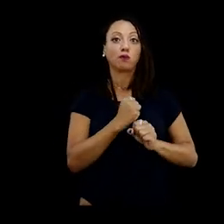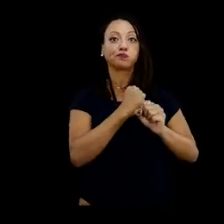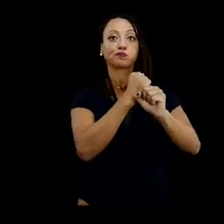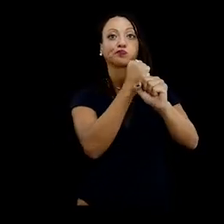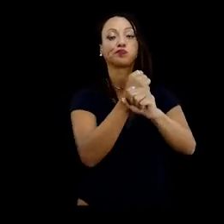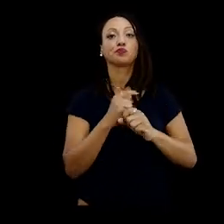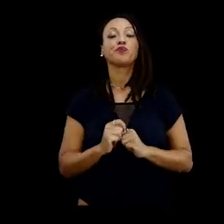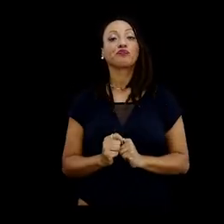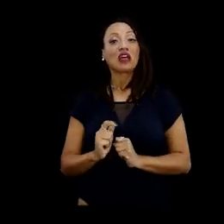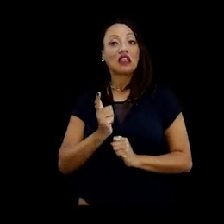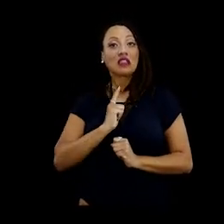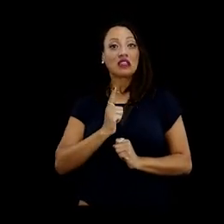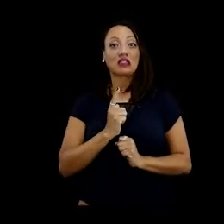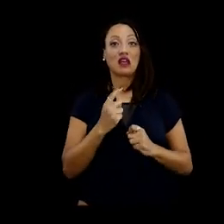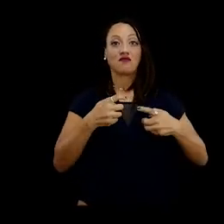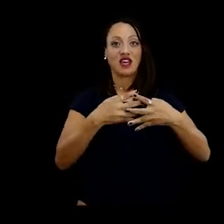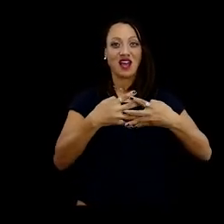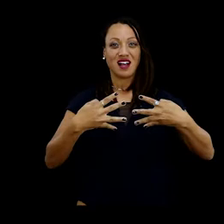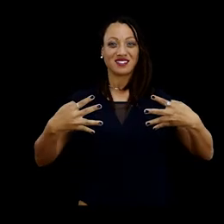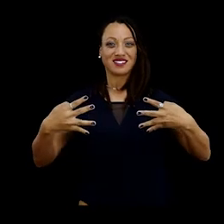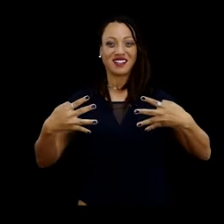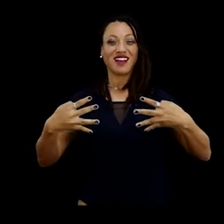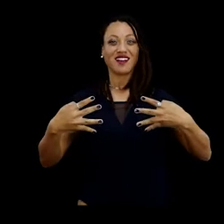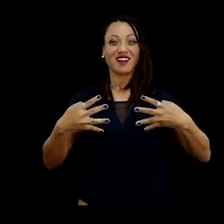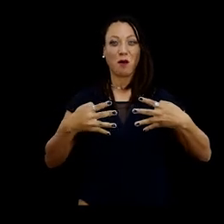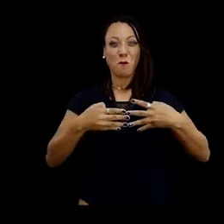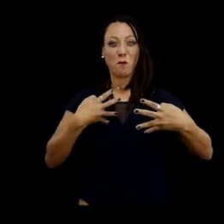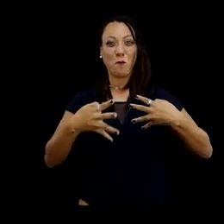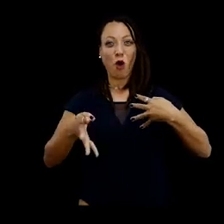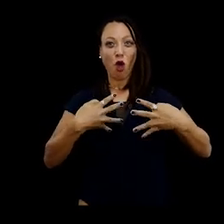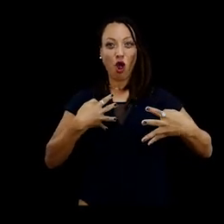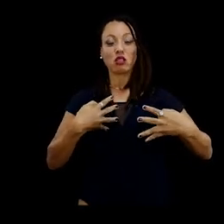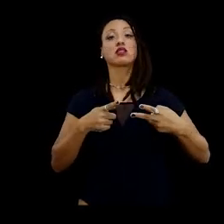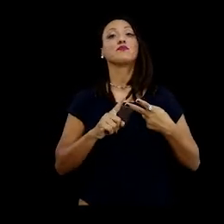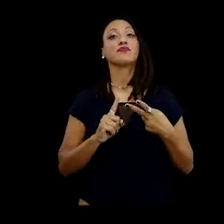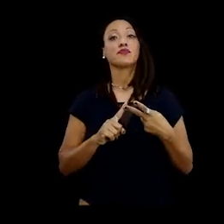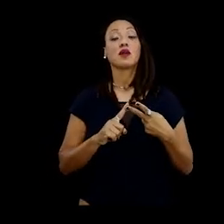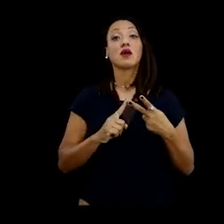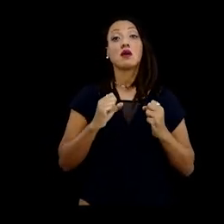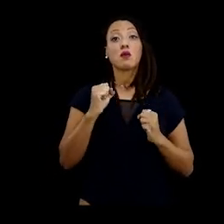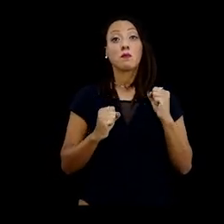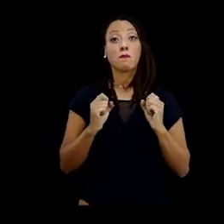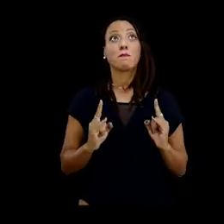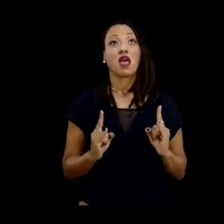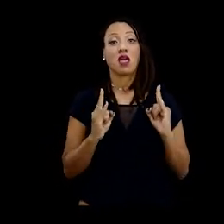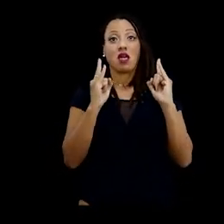a cerca, fez o muro da fábrica, fez o prédio da fábrica.